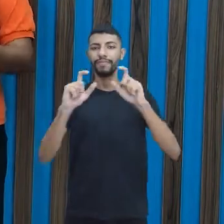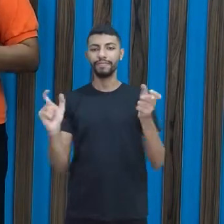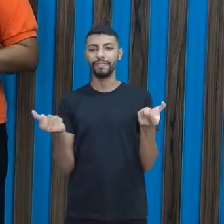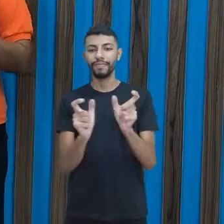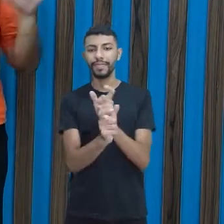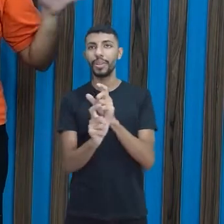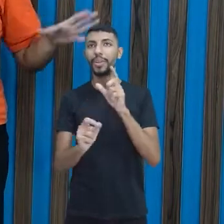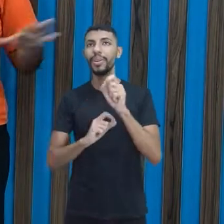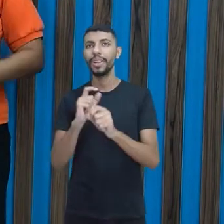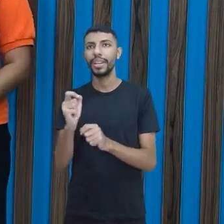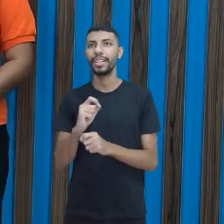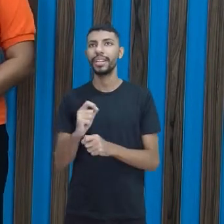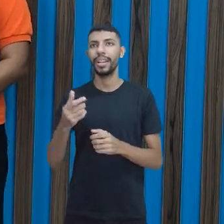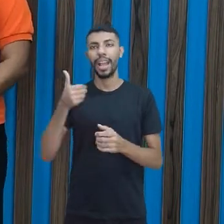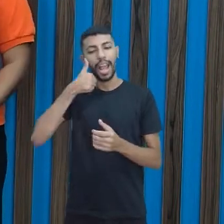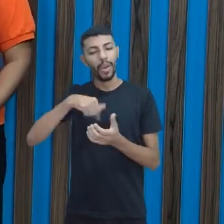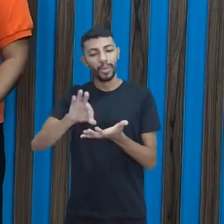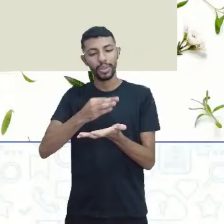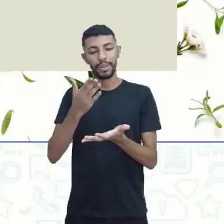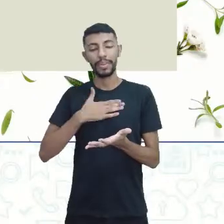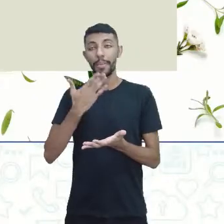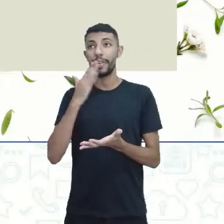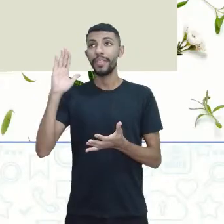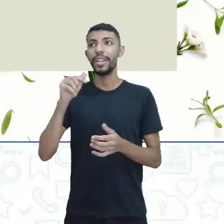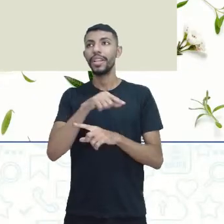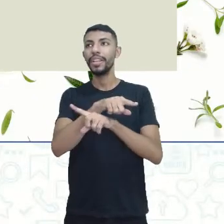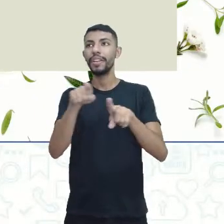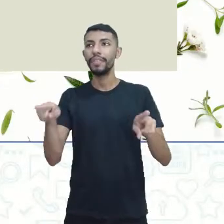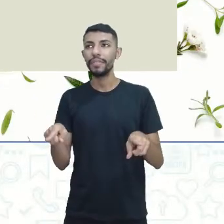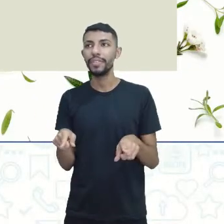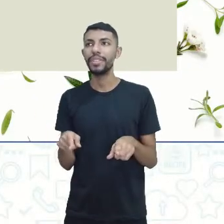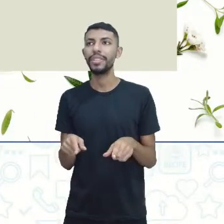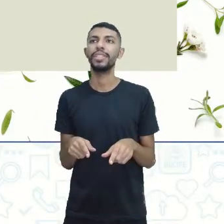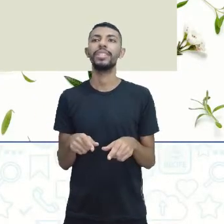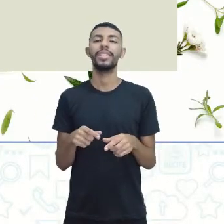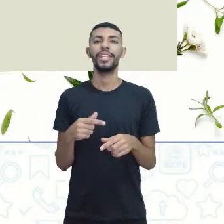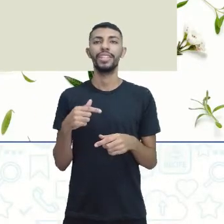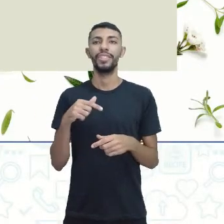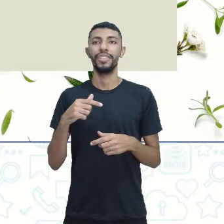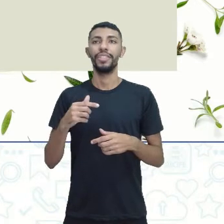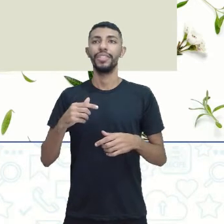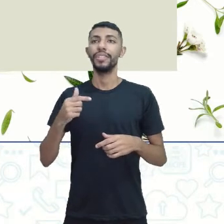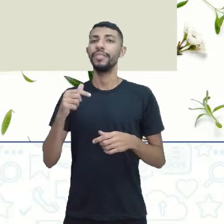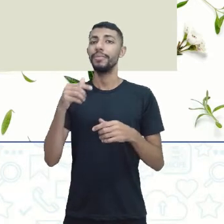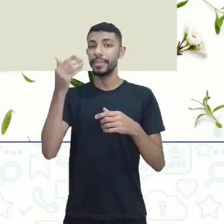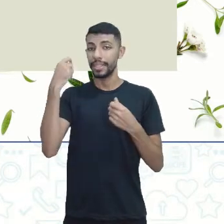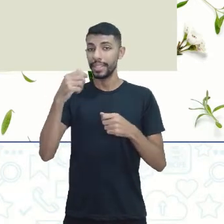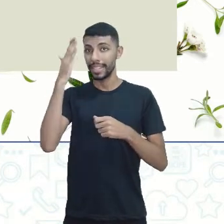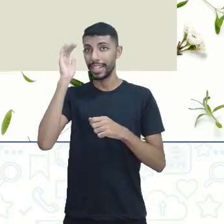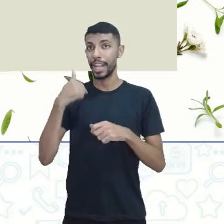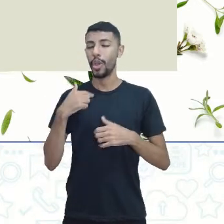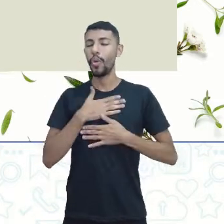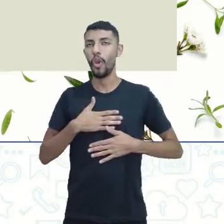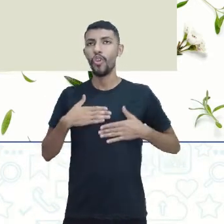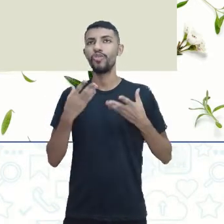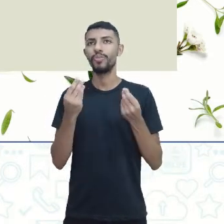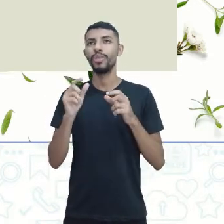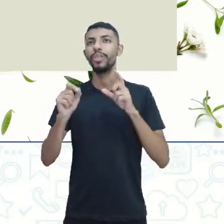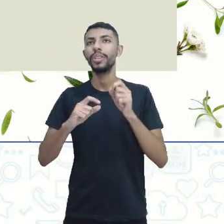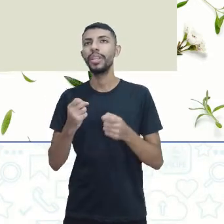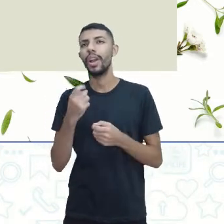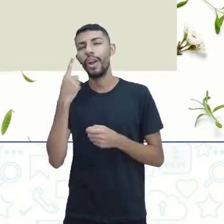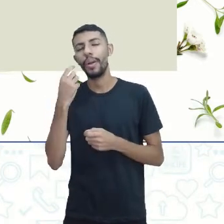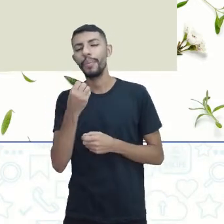uma das minhas autoras preferidas, que vocês vão ficar enjoados de saber, porque eu realmente gosto muito, que é quando ela diz que boas histórias são